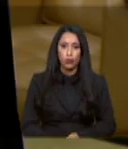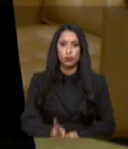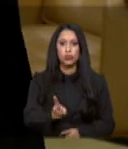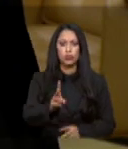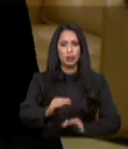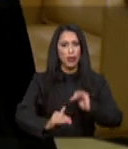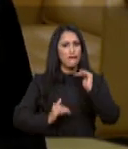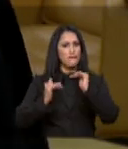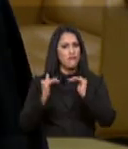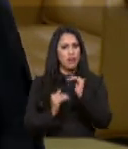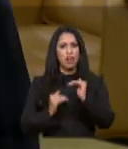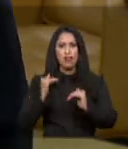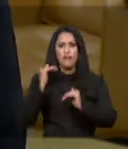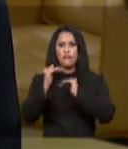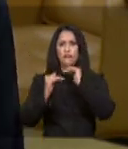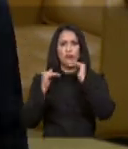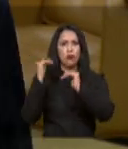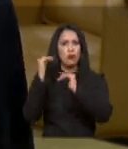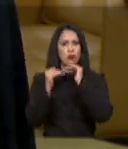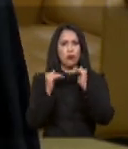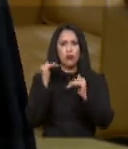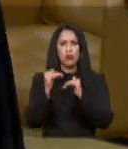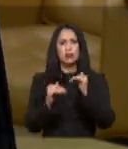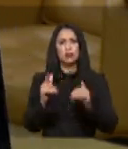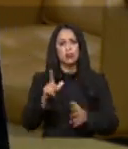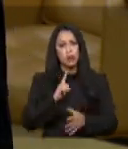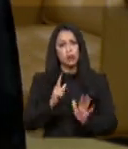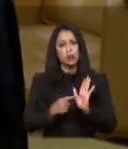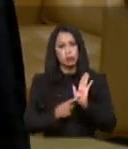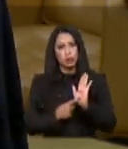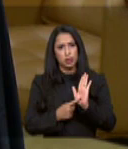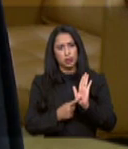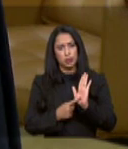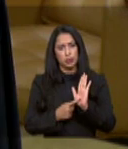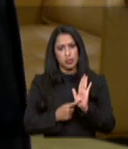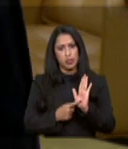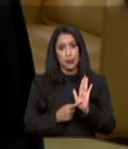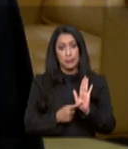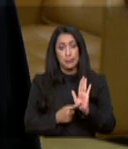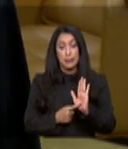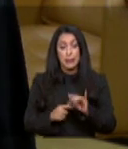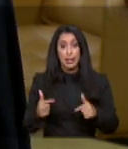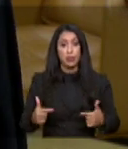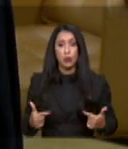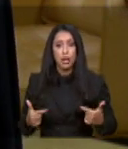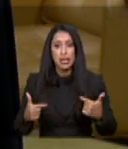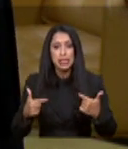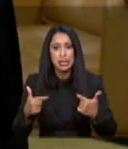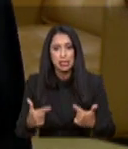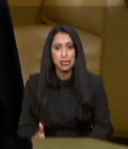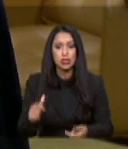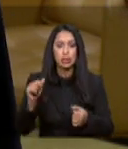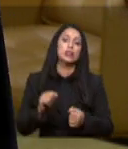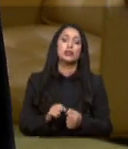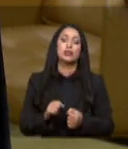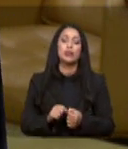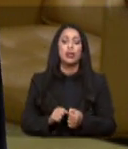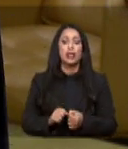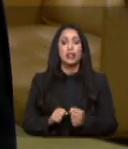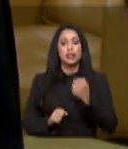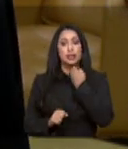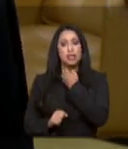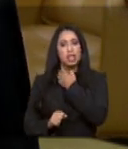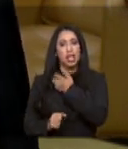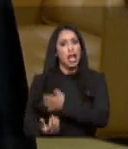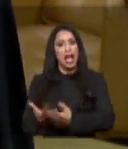uma evolução do PPCdão, como venho tentando demonstrar, é certo que as ações já empreendidas neste eixo de tolerância